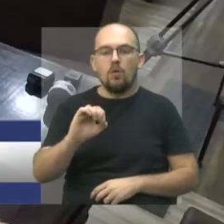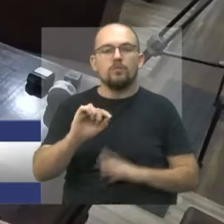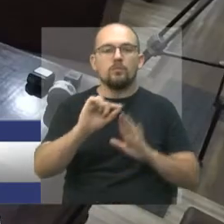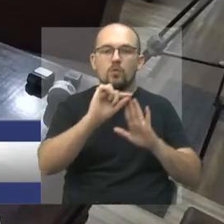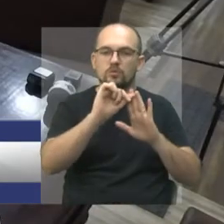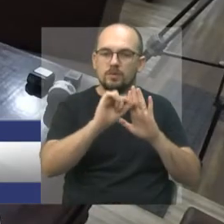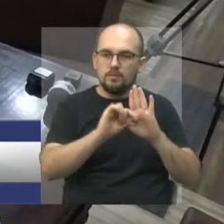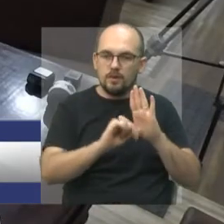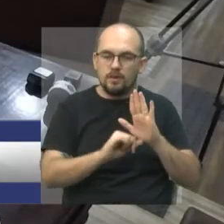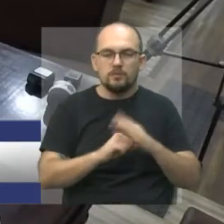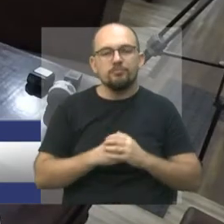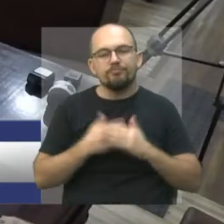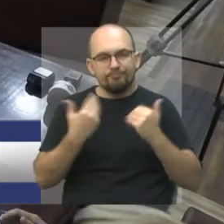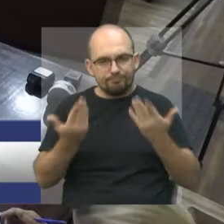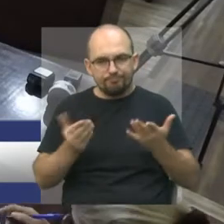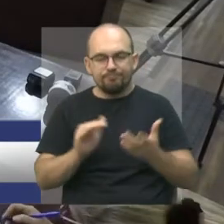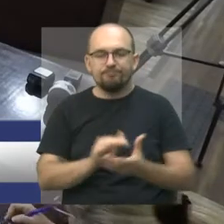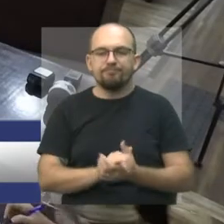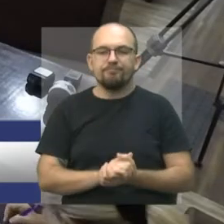orçamento, enfim.